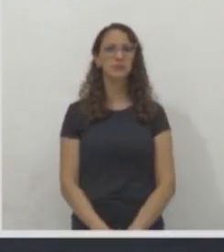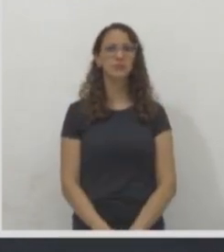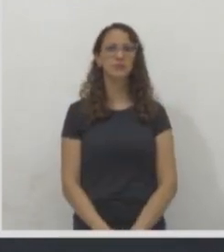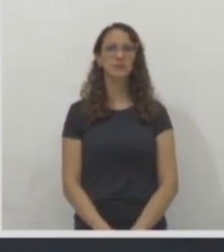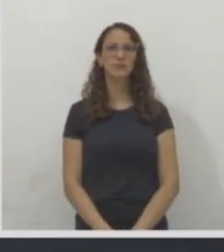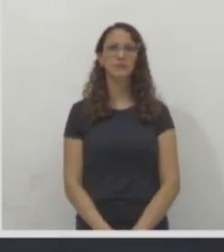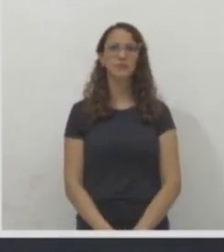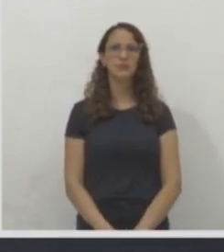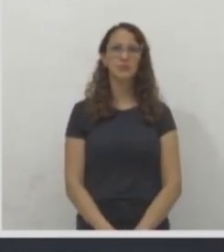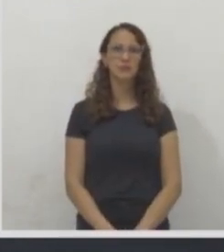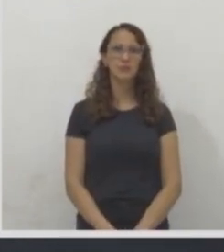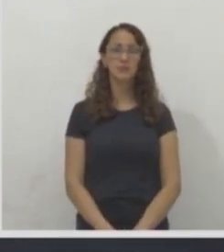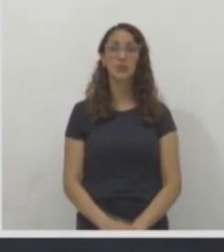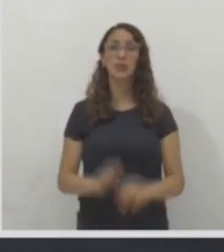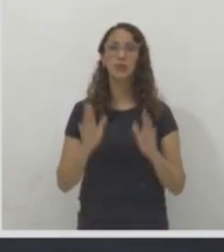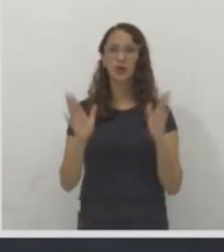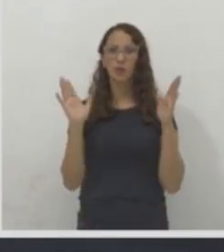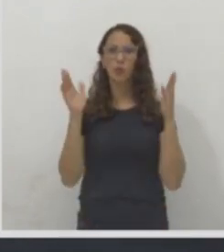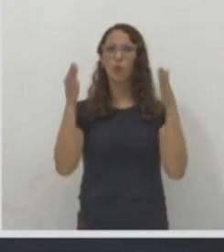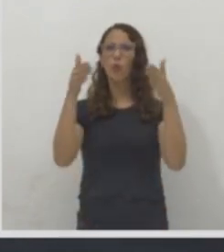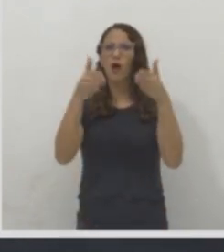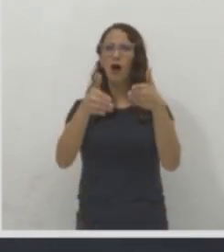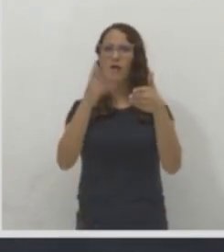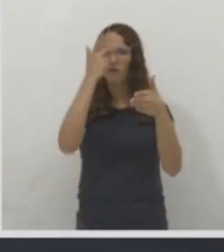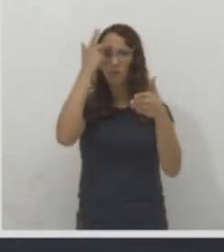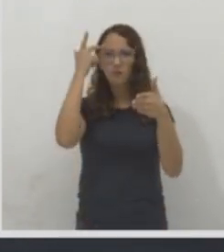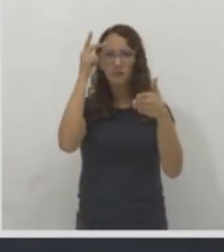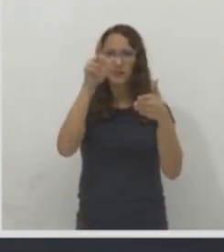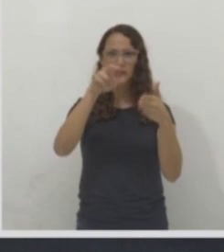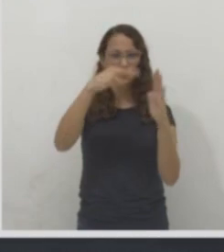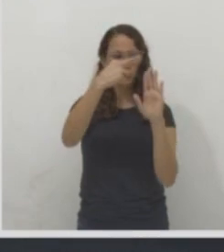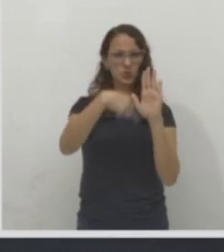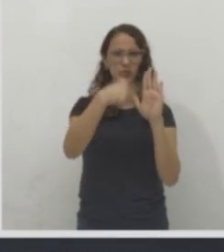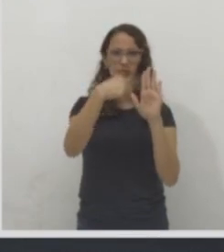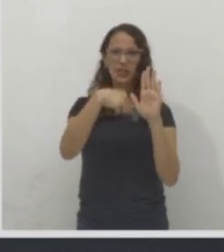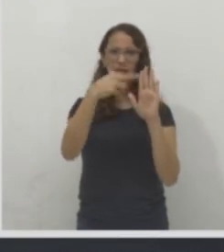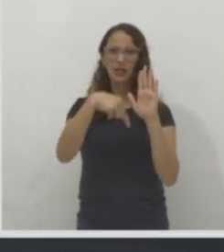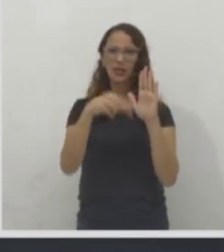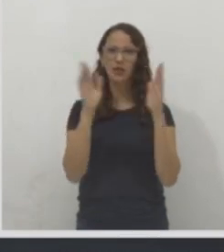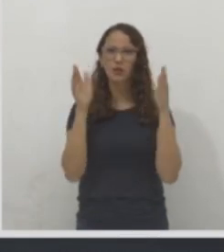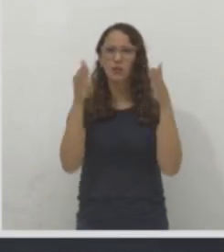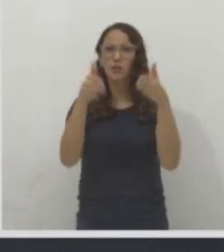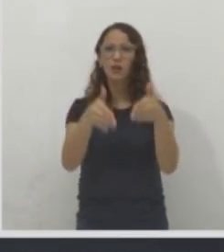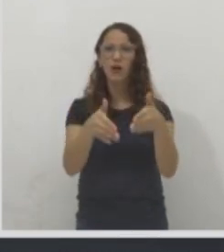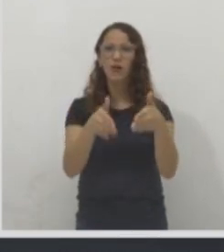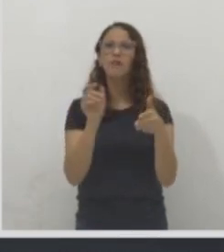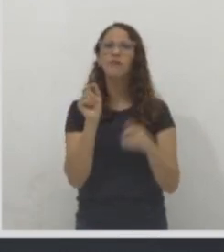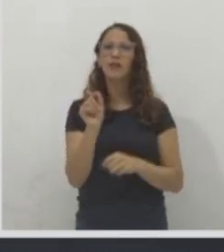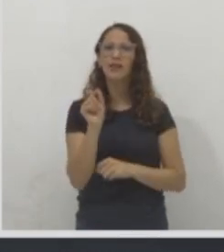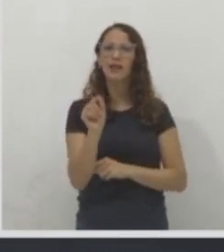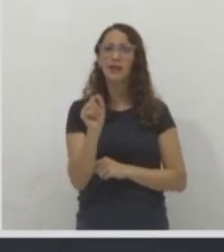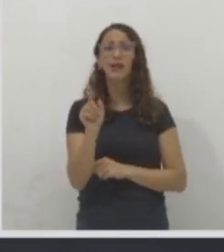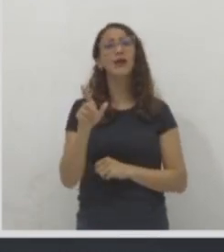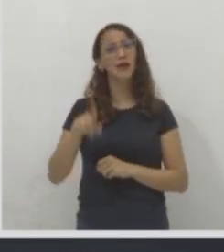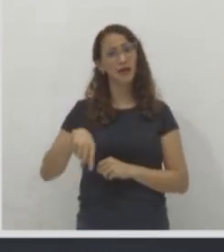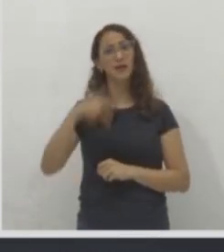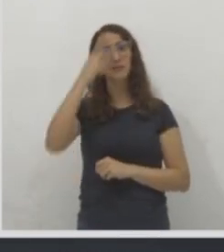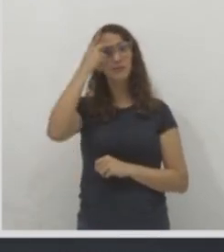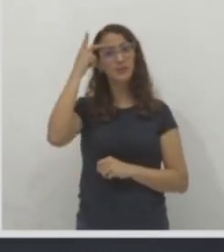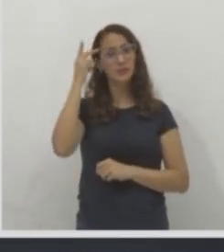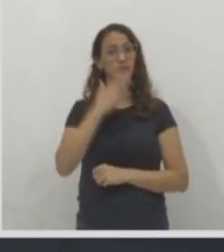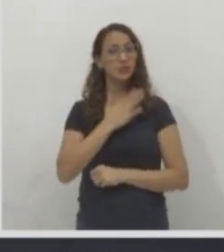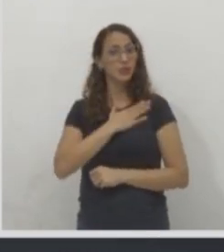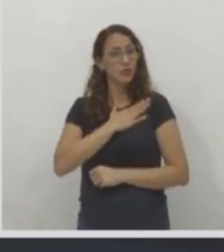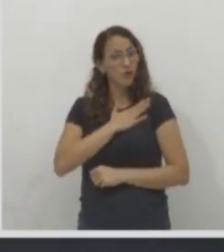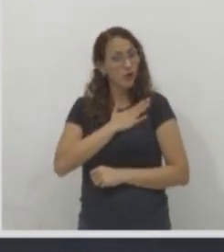Então, o público-alvo dessa manchete são justamente esses leitores que